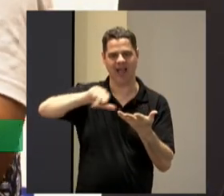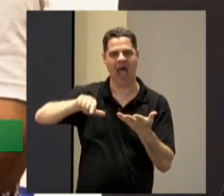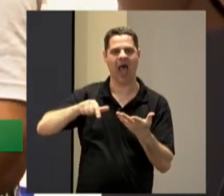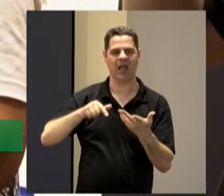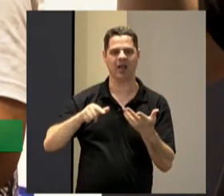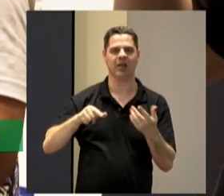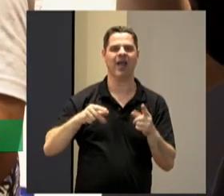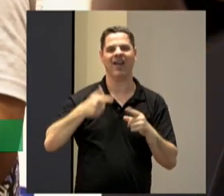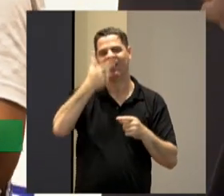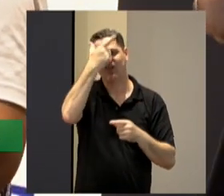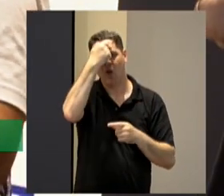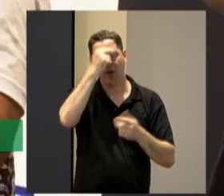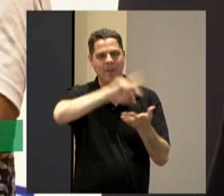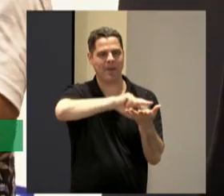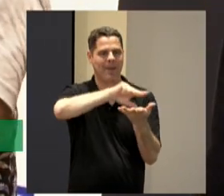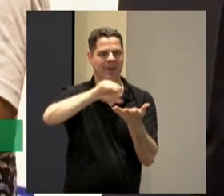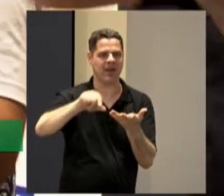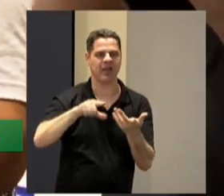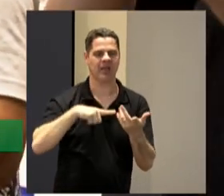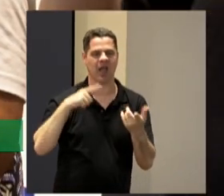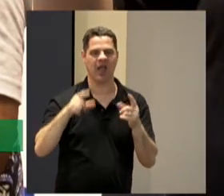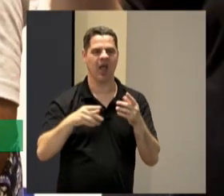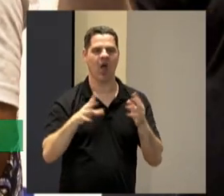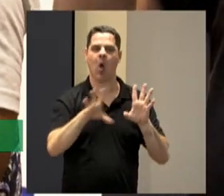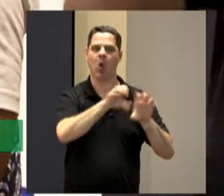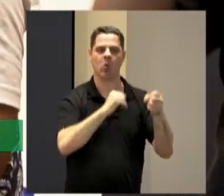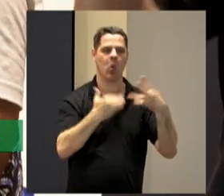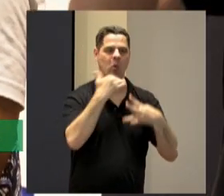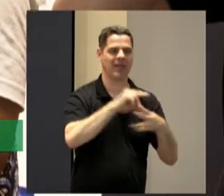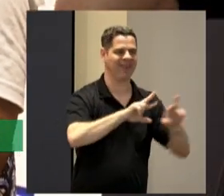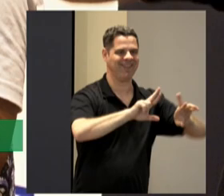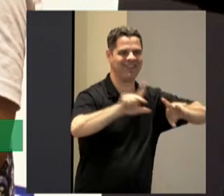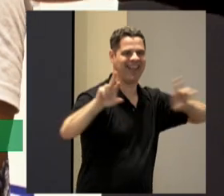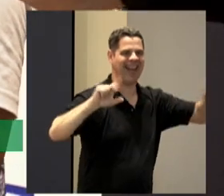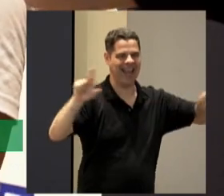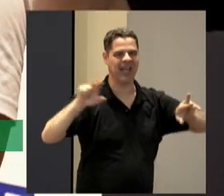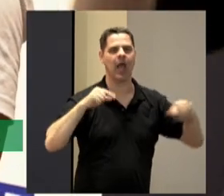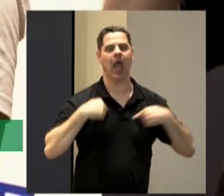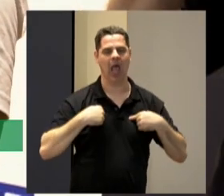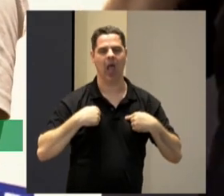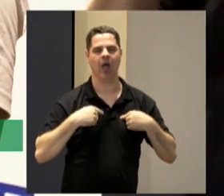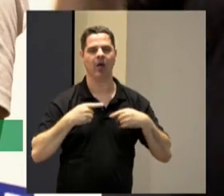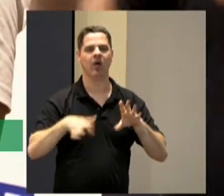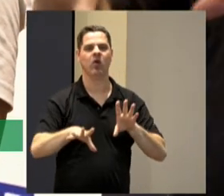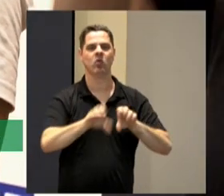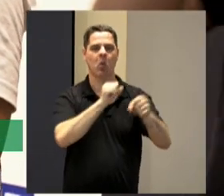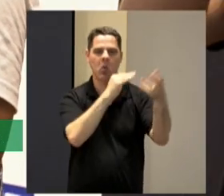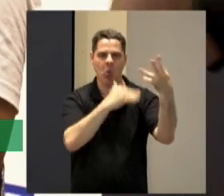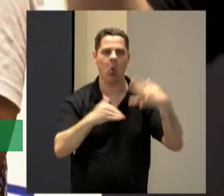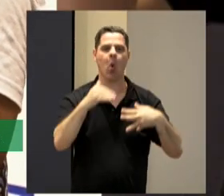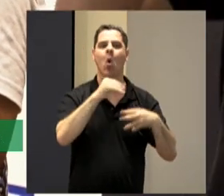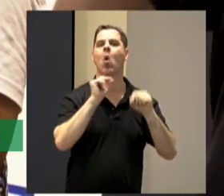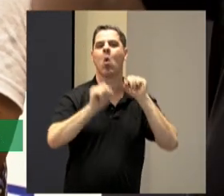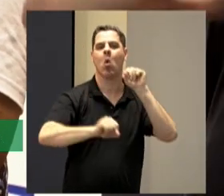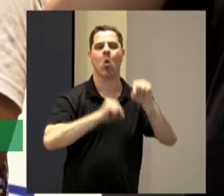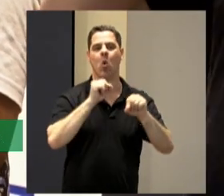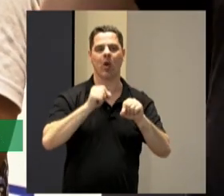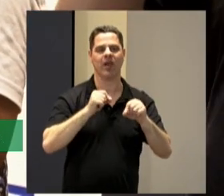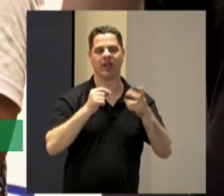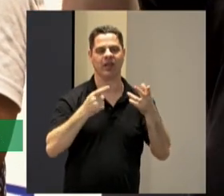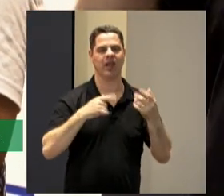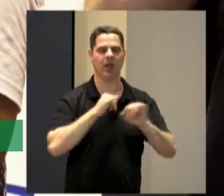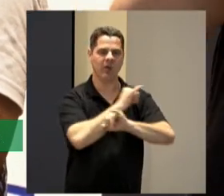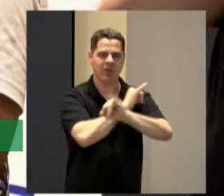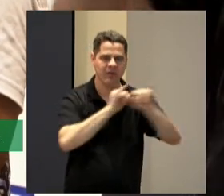várias universidades, com formações muito plurais e diversas, e uma formação que tinha que dar conta e voz